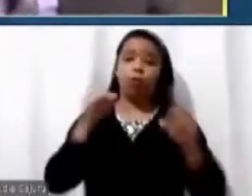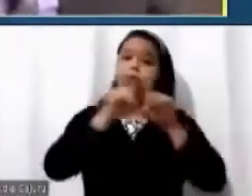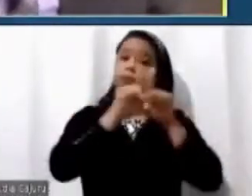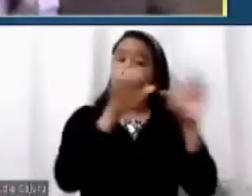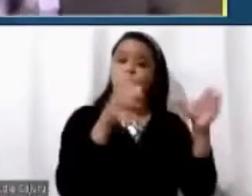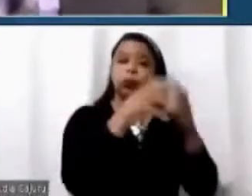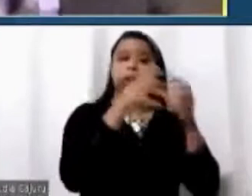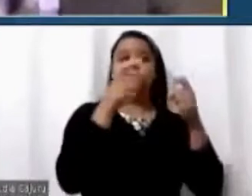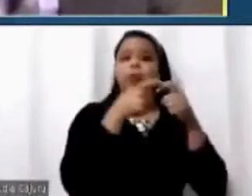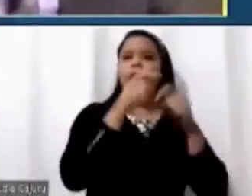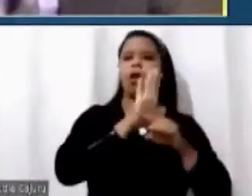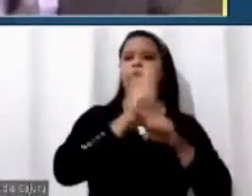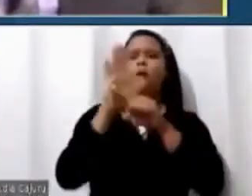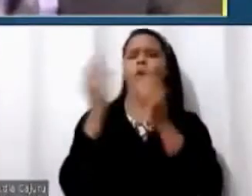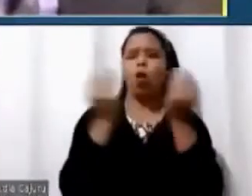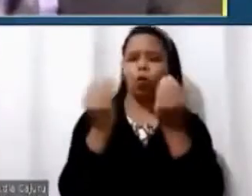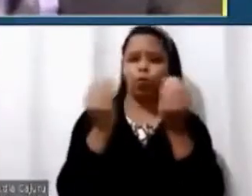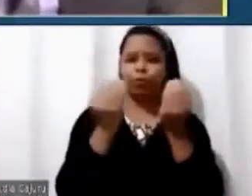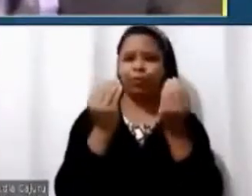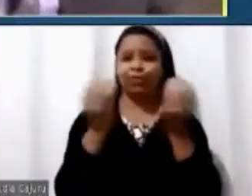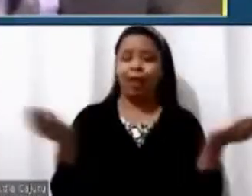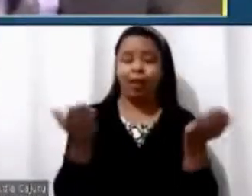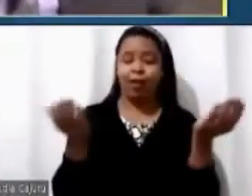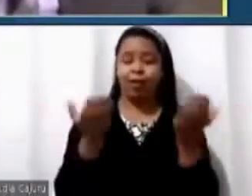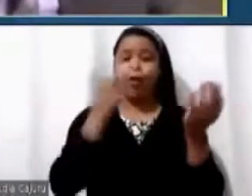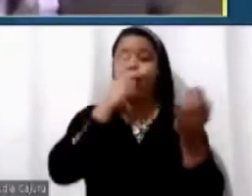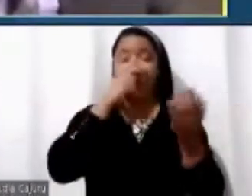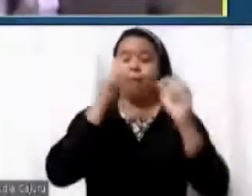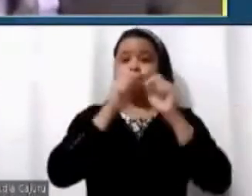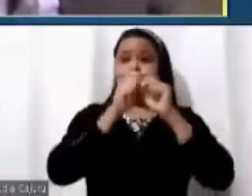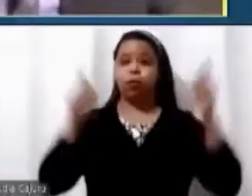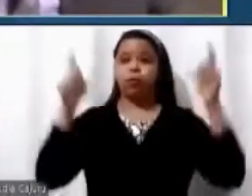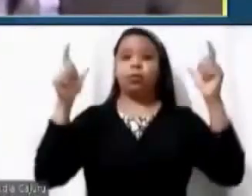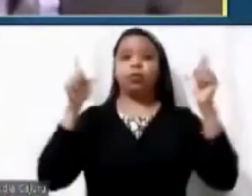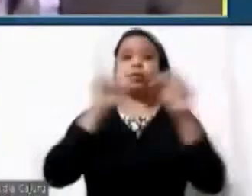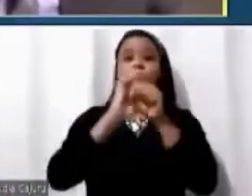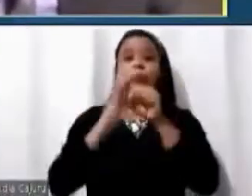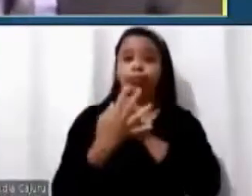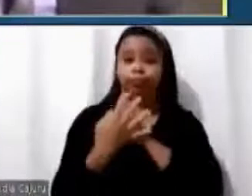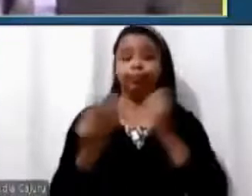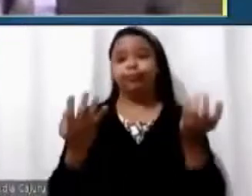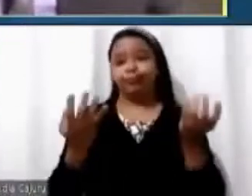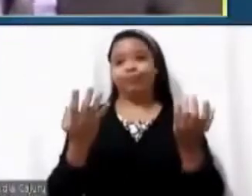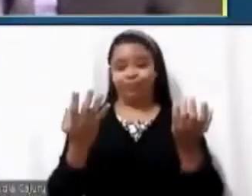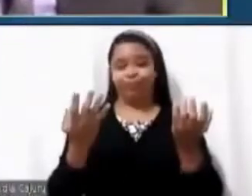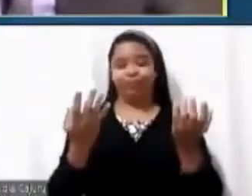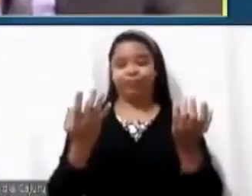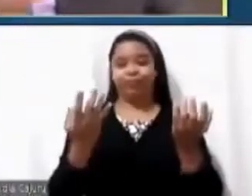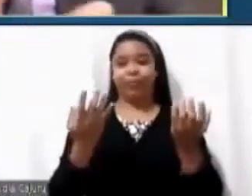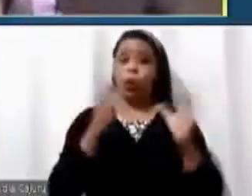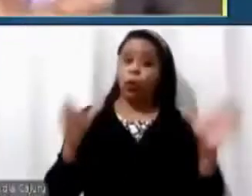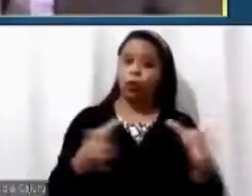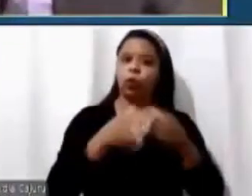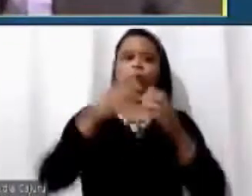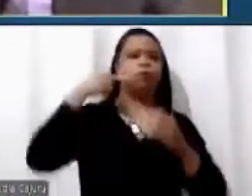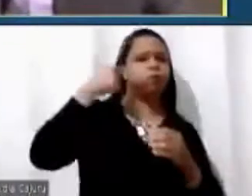acrescentamos a pandemia do Covid-19, parece que temos um prato cheio. E isso, para o direito, de certa